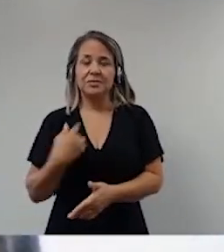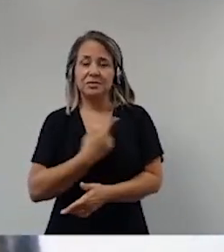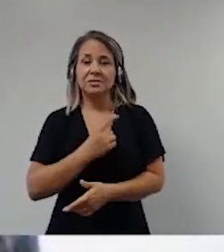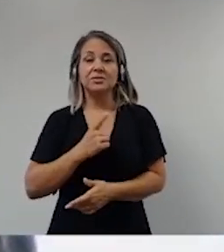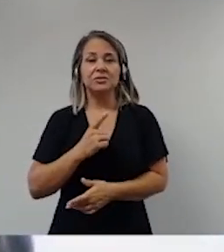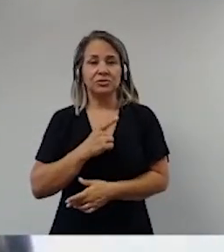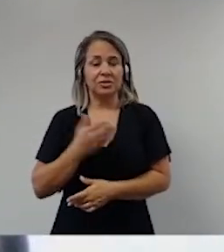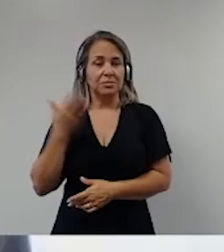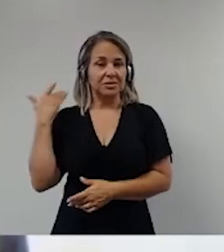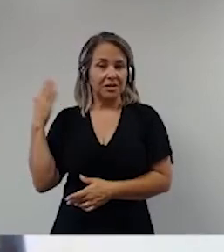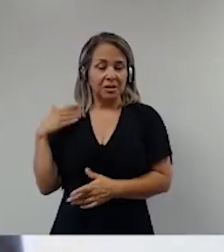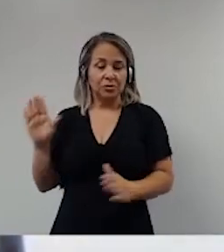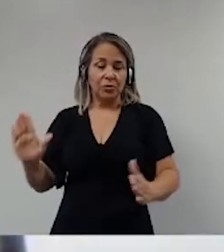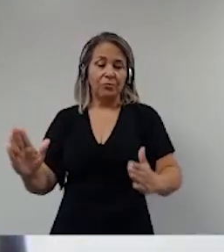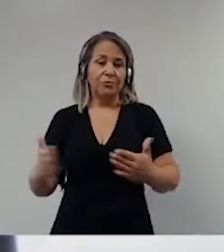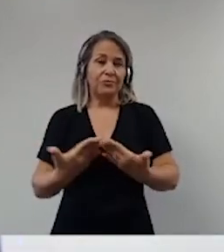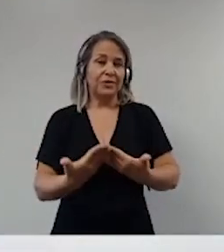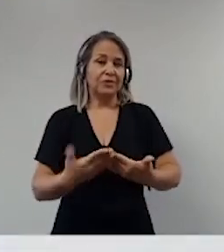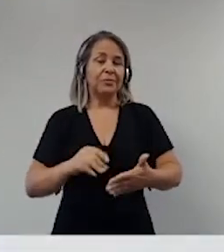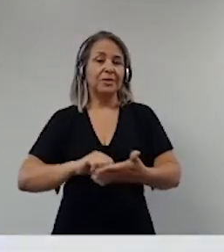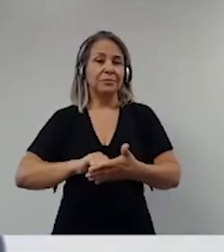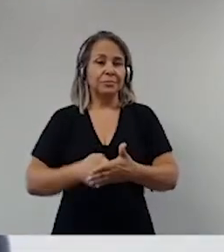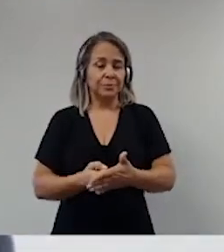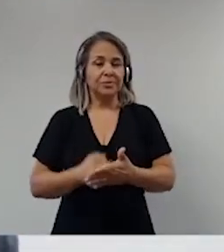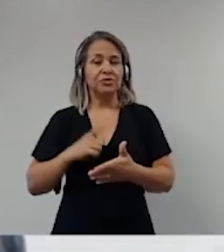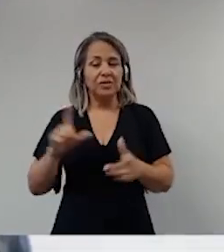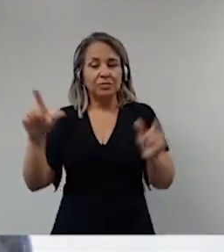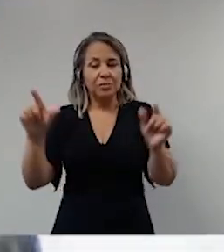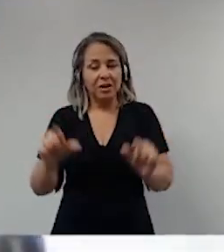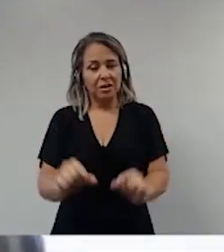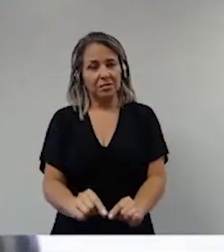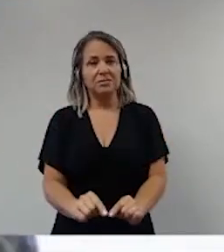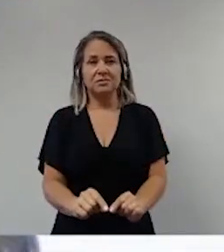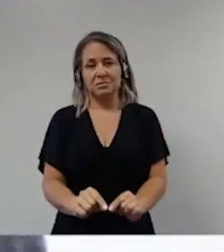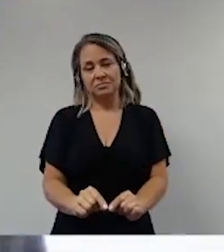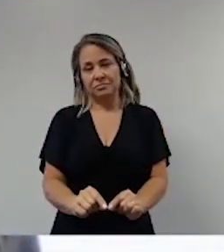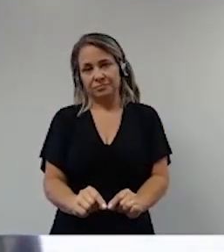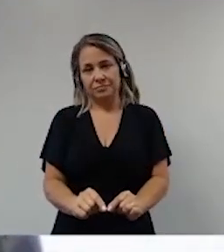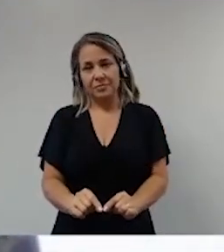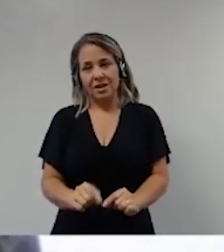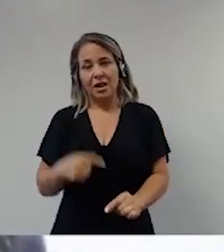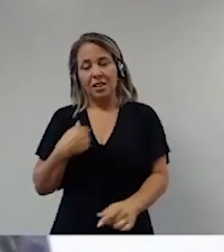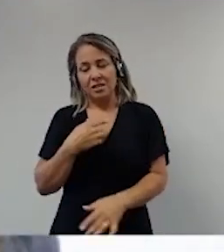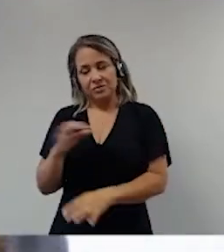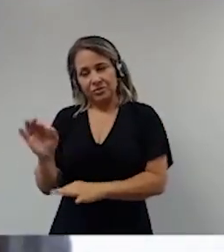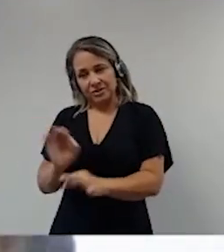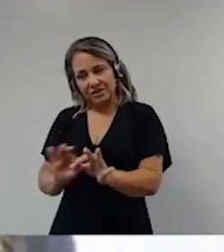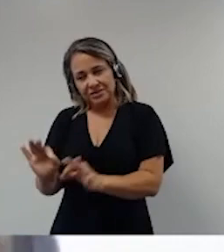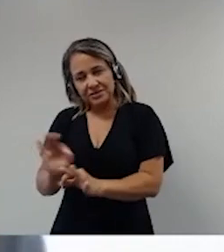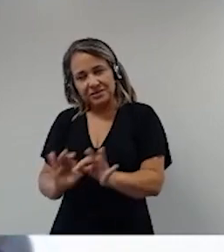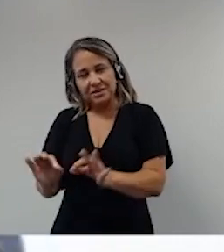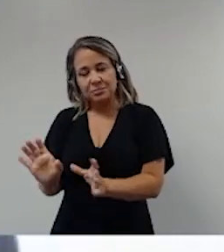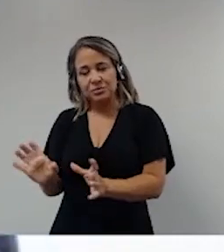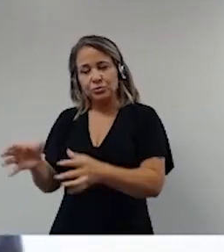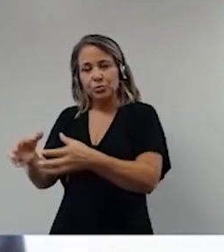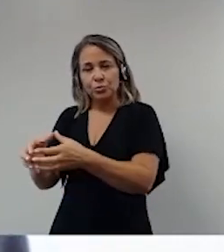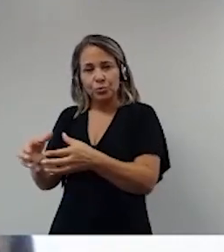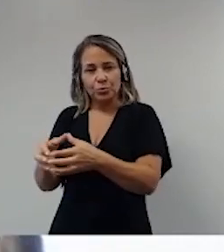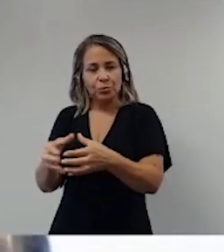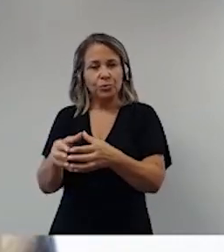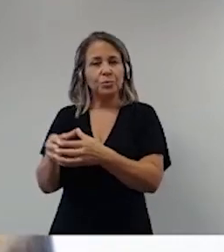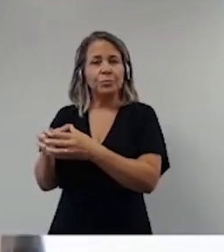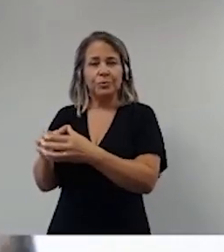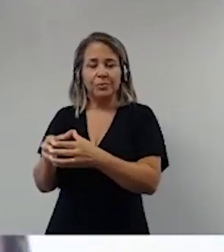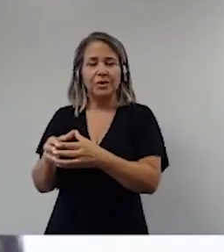tínhamos um fechamento das lojas, a gente tivesse alguma redução, né? Então, nos organizamos também num grande time, envolvendo a nossa